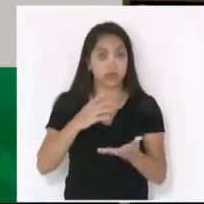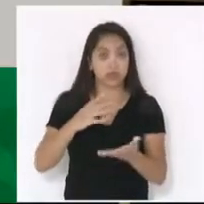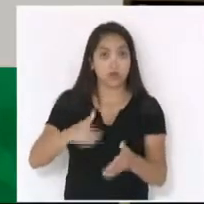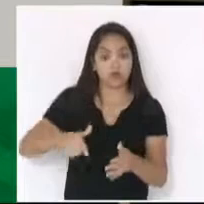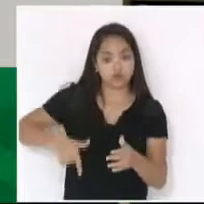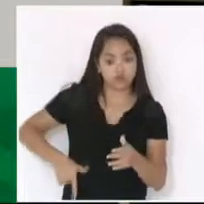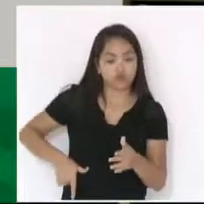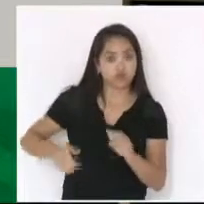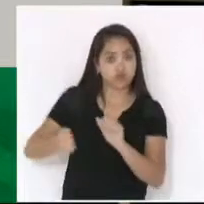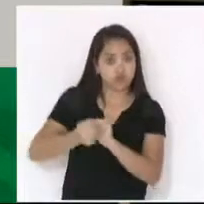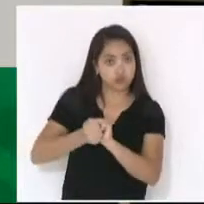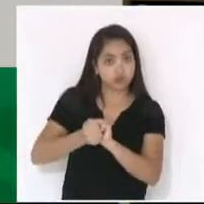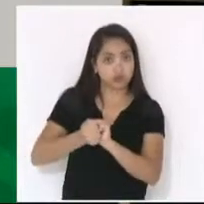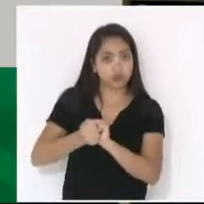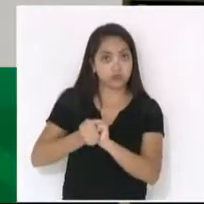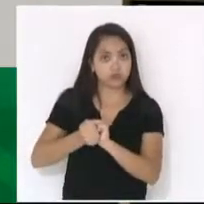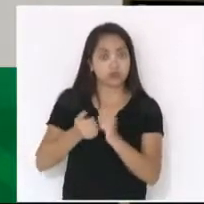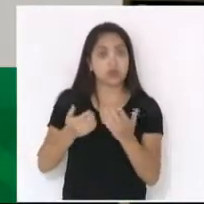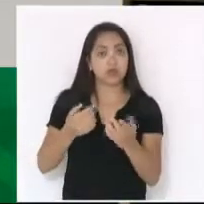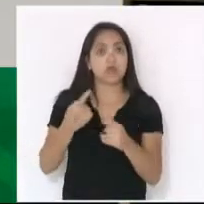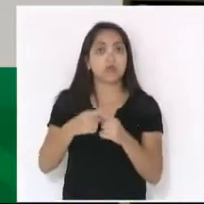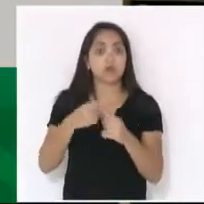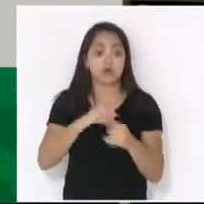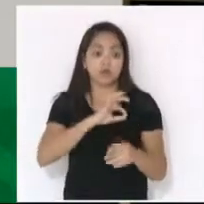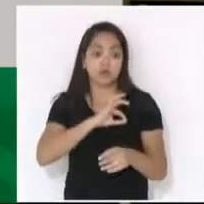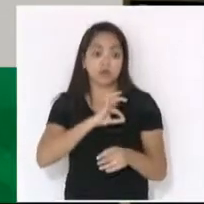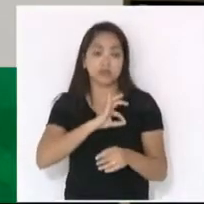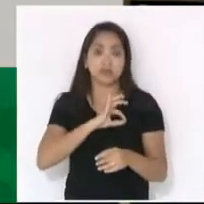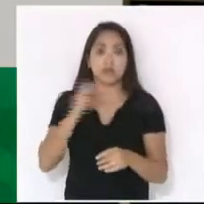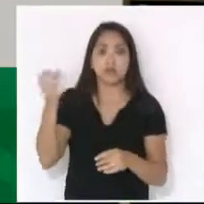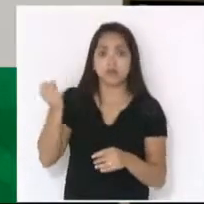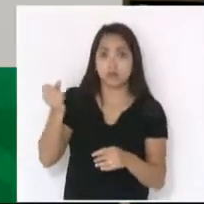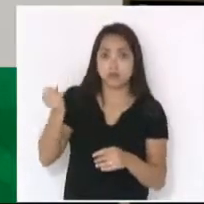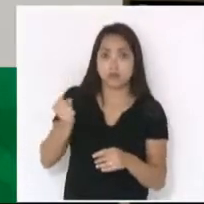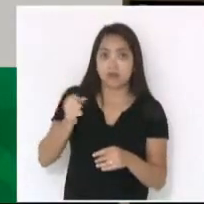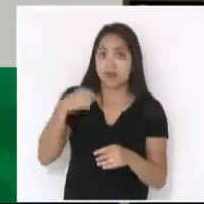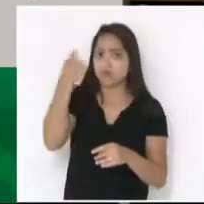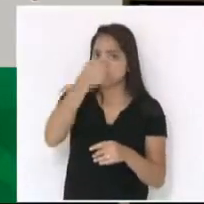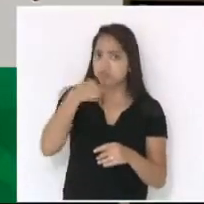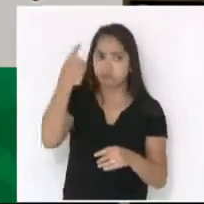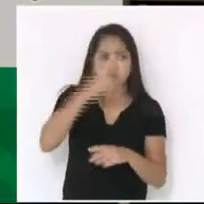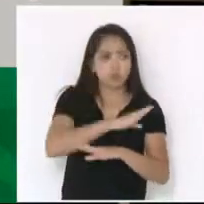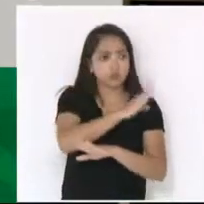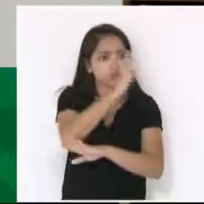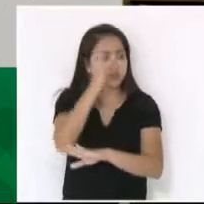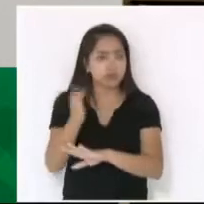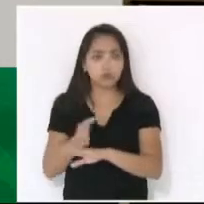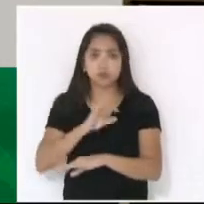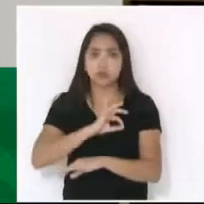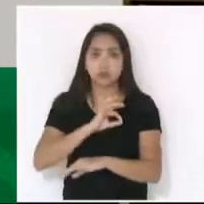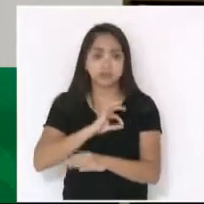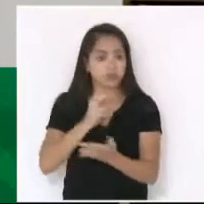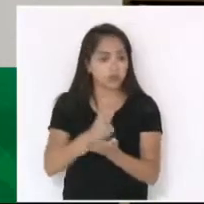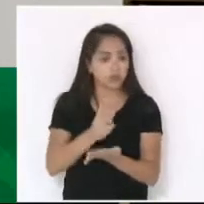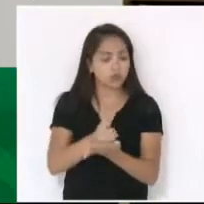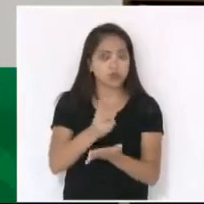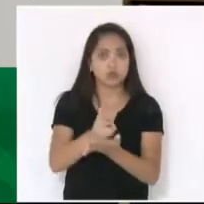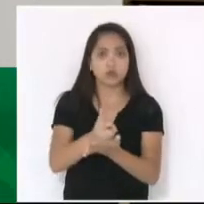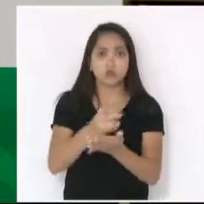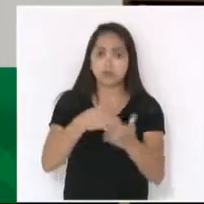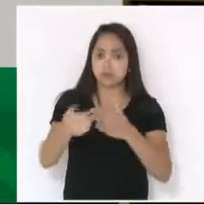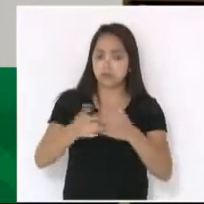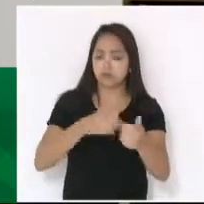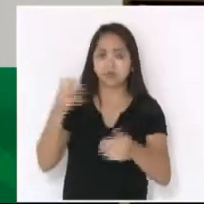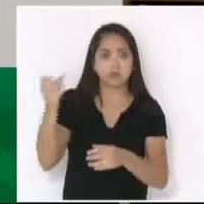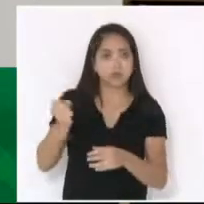comigo ela já está responsável pelo policial aposentado ou não ele é 24 horas policial o Militar hoje ele tem a mesma